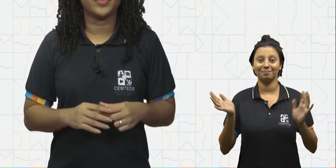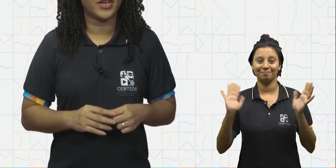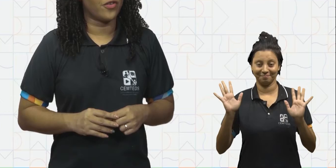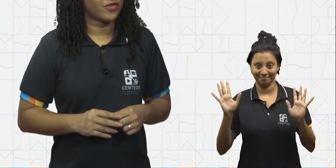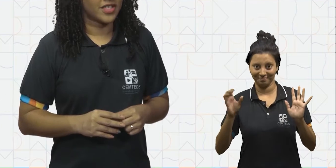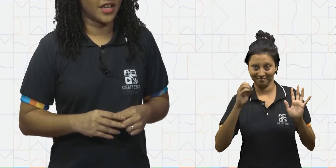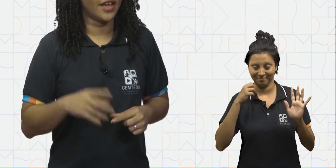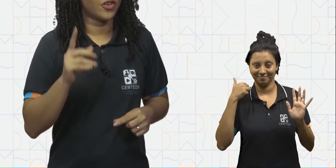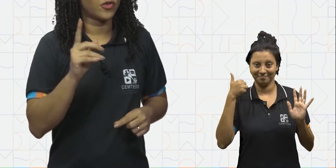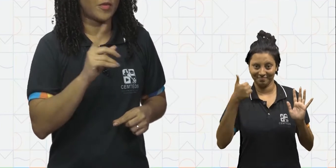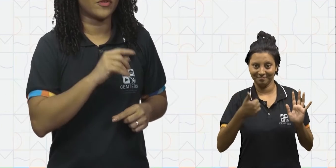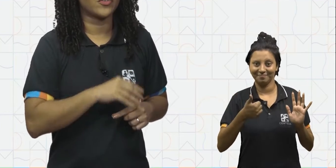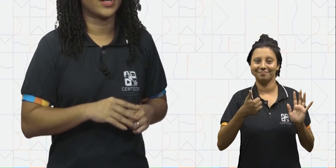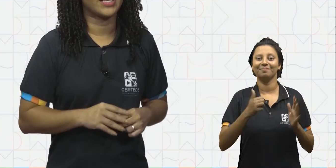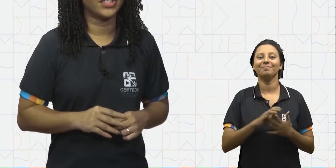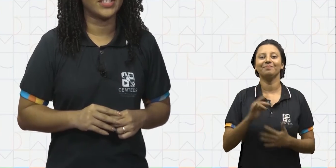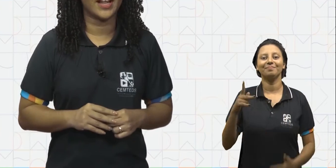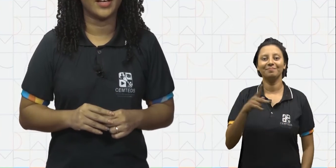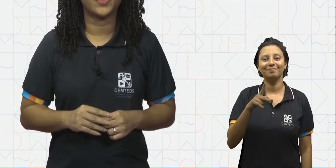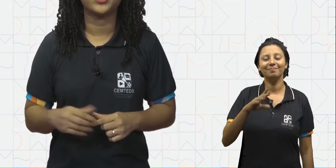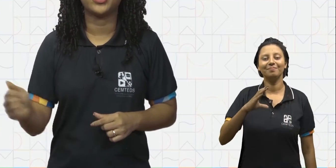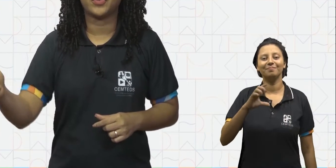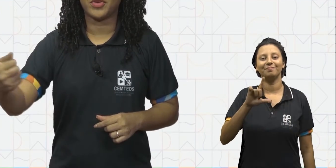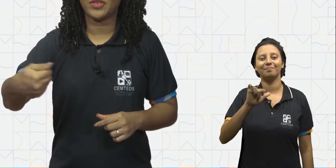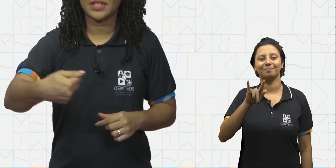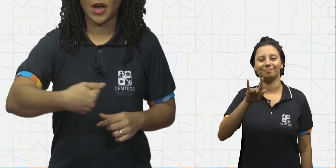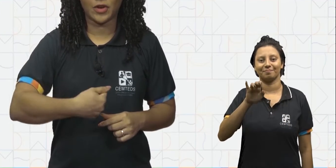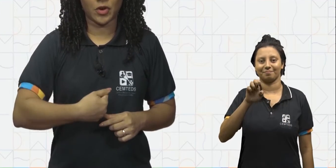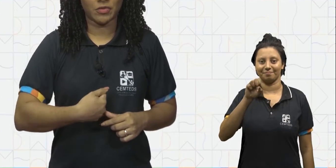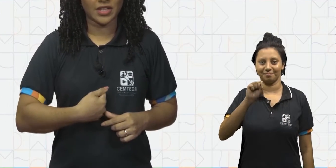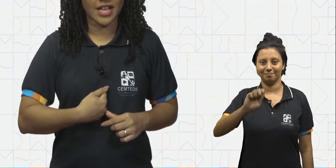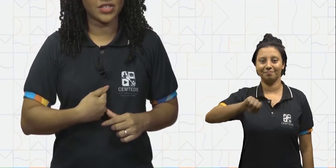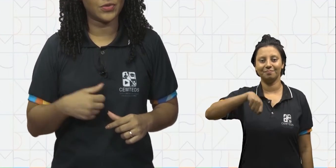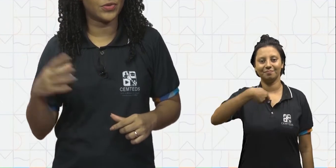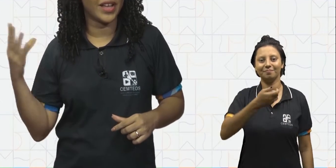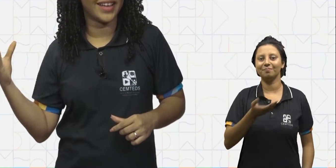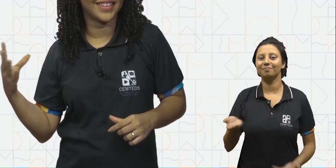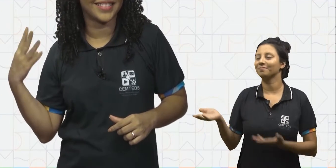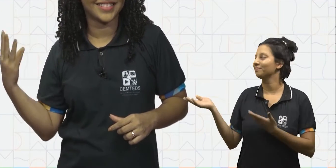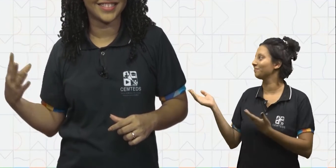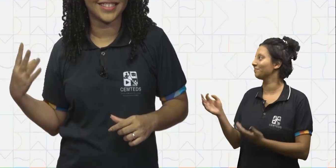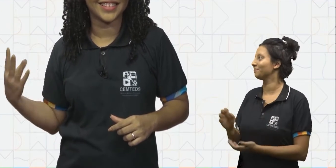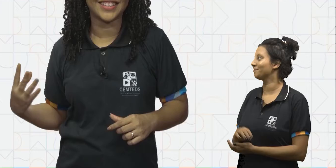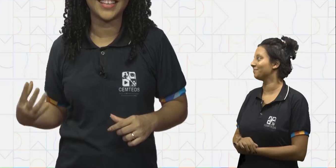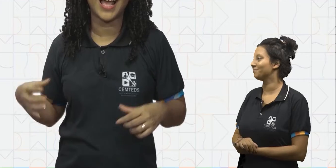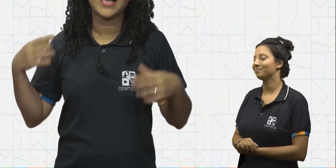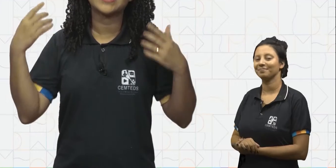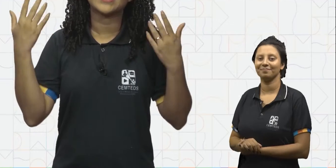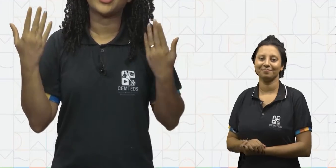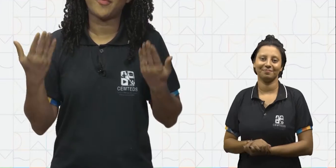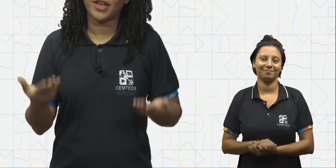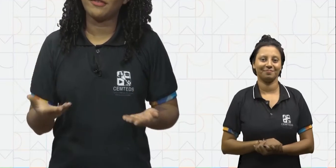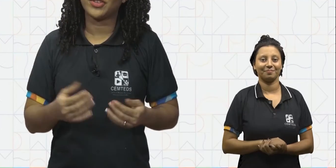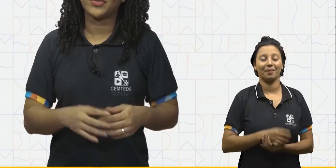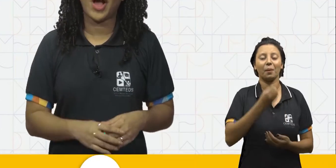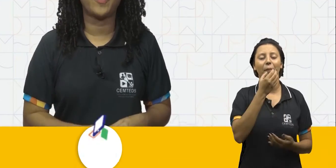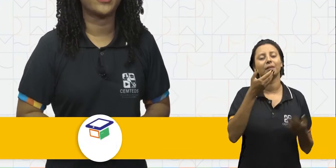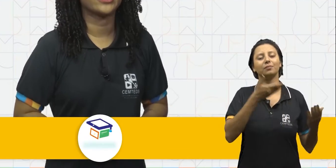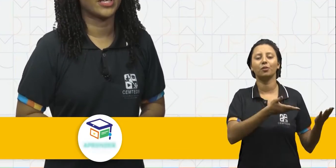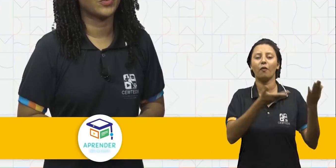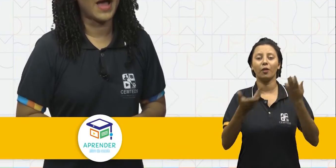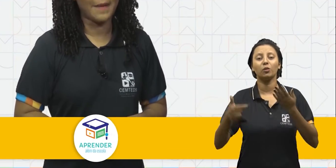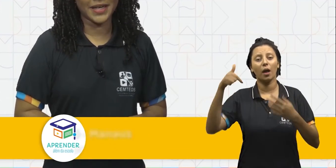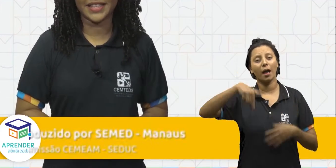Oi, oi, tudo bem com você? Eu sou a professora Cleides Aragão e o meu sinal na comunidade surda é: seja bem-vindo